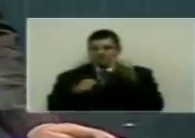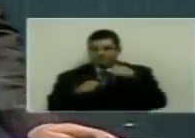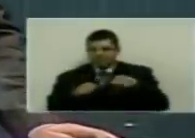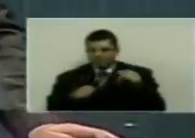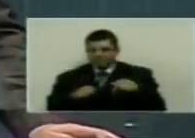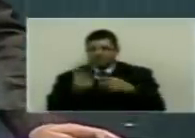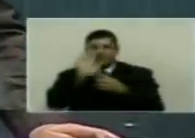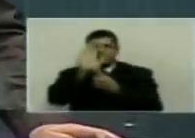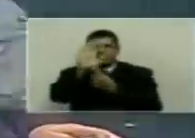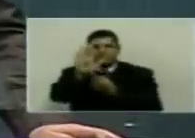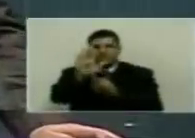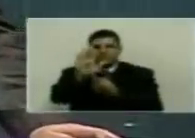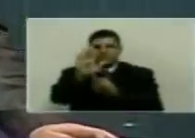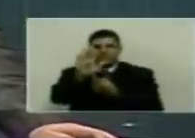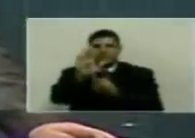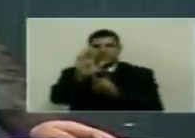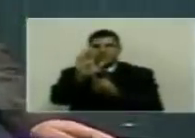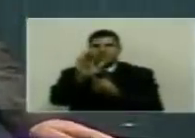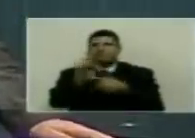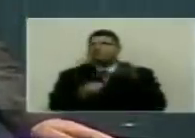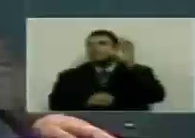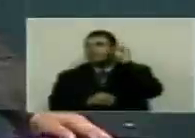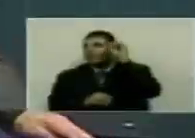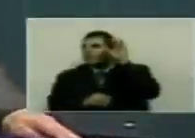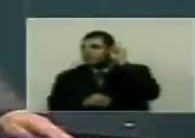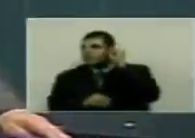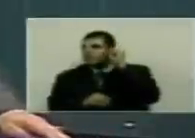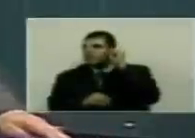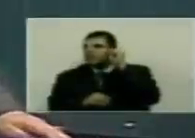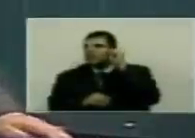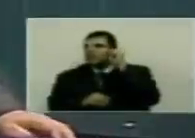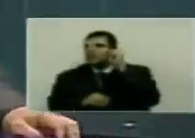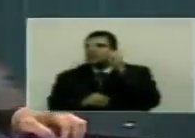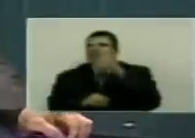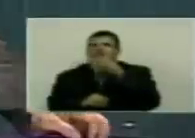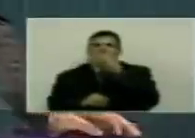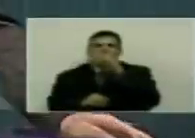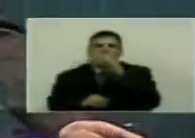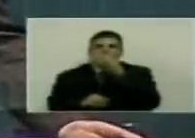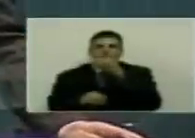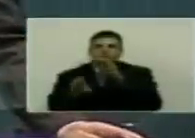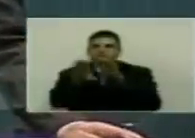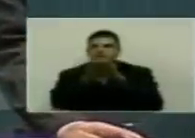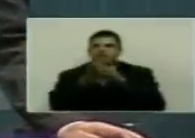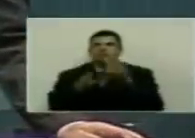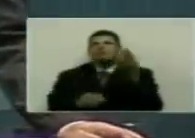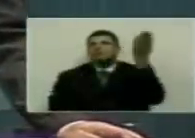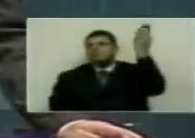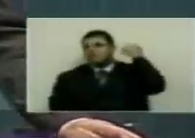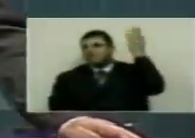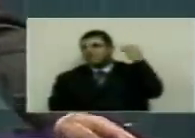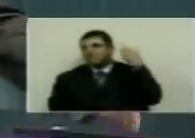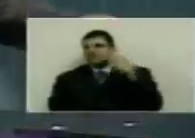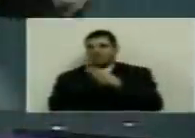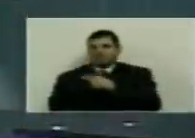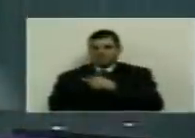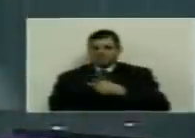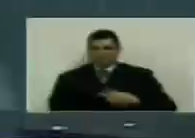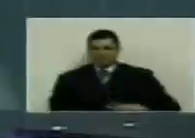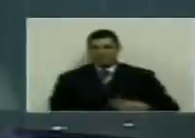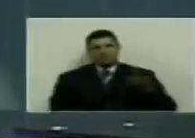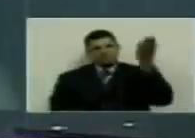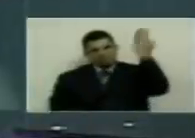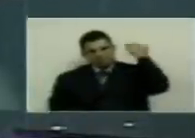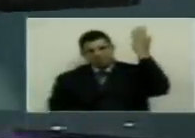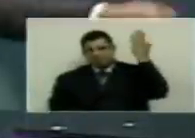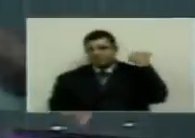aqui a apresentação. Eu ouvi os mesmos argumentos quando eu era vereador, alguns anos atrás,